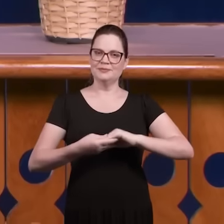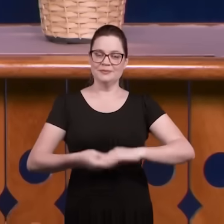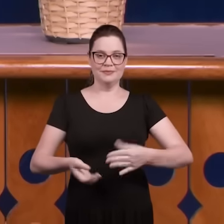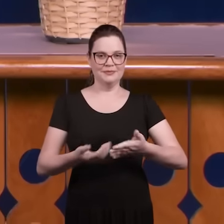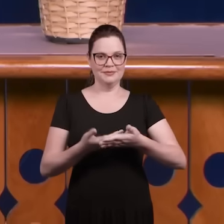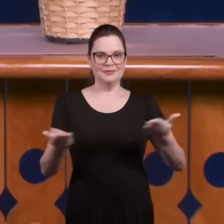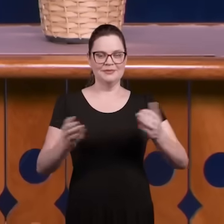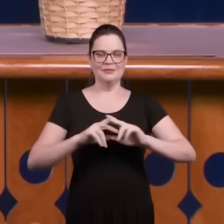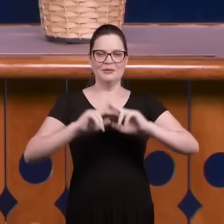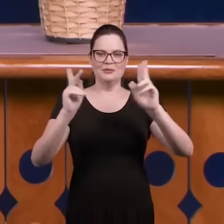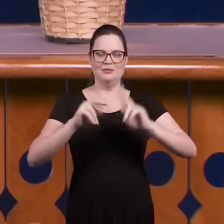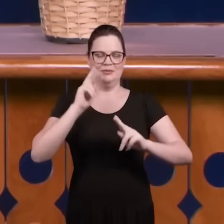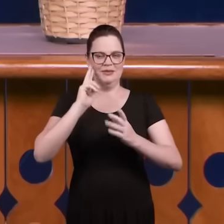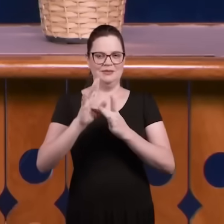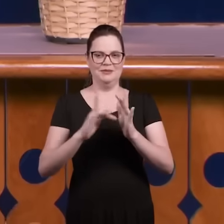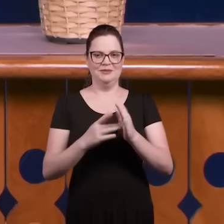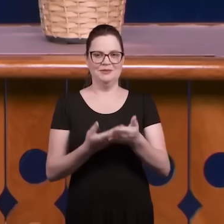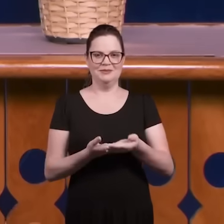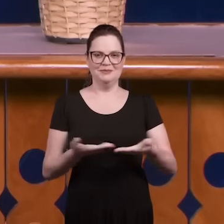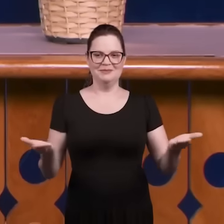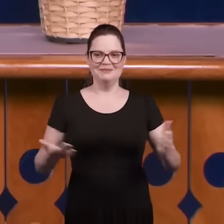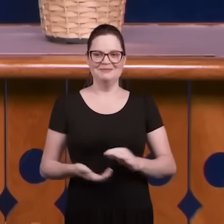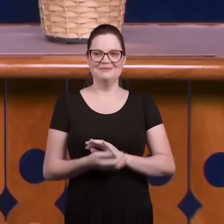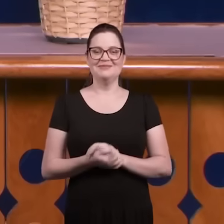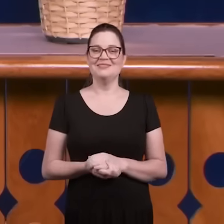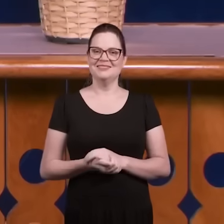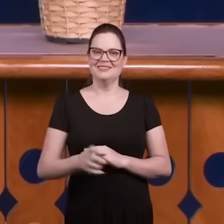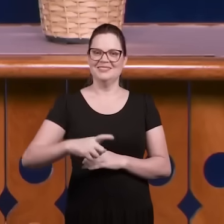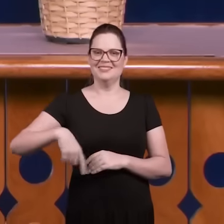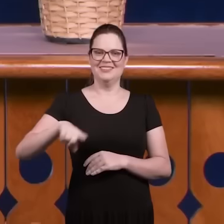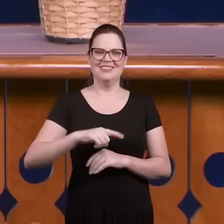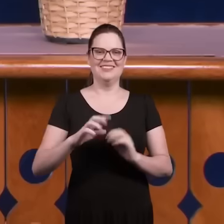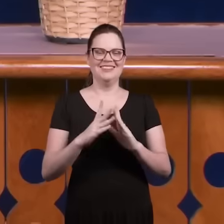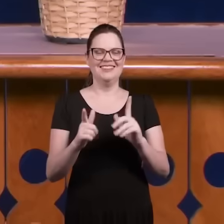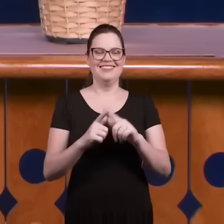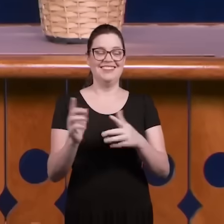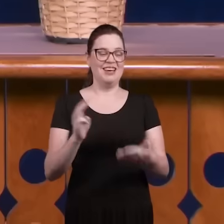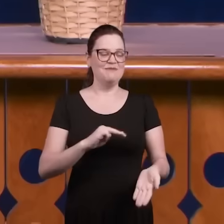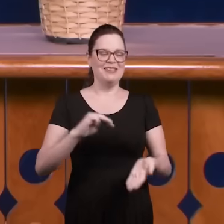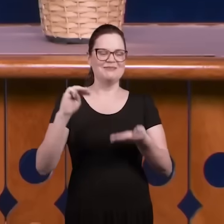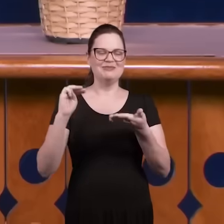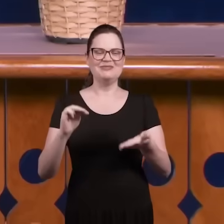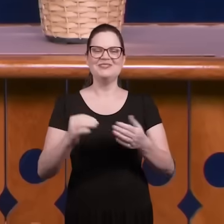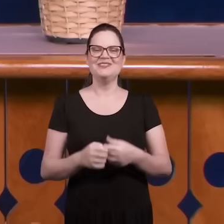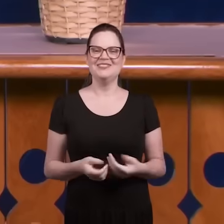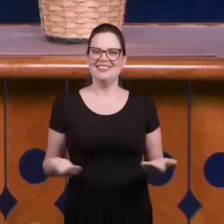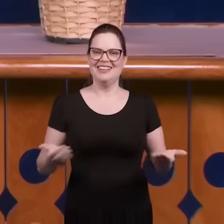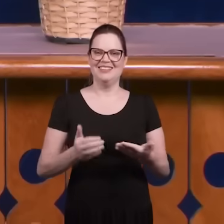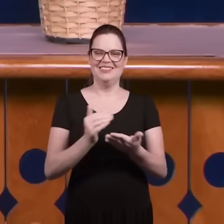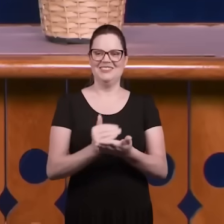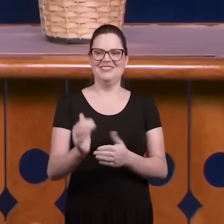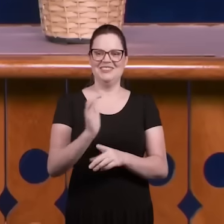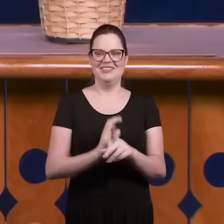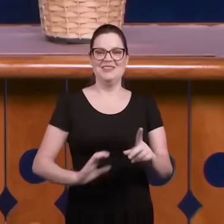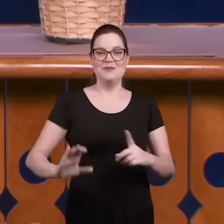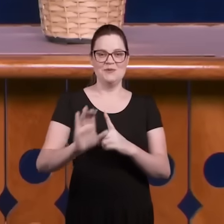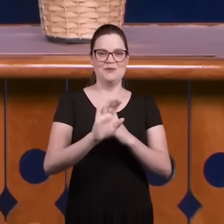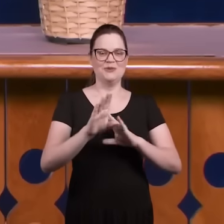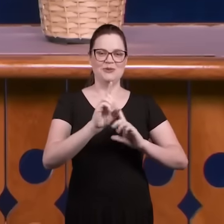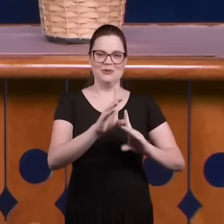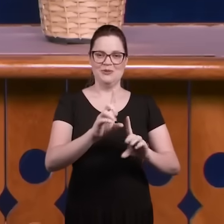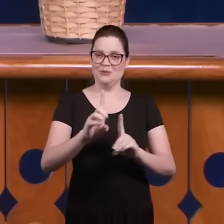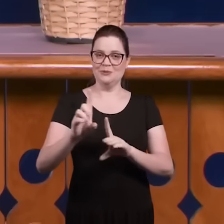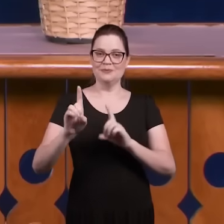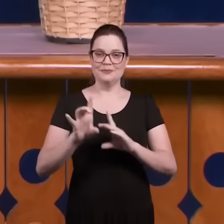Nós saudamos todos os irmãos com a paz do Senhor Jesus. Nós somos a Igreja Cristã Maranata e estamos no nosso culto